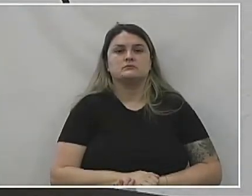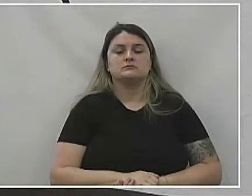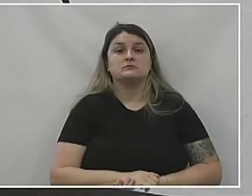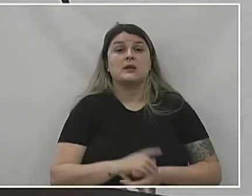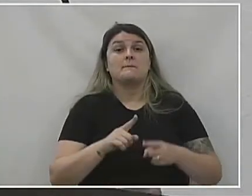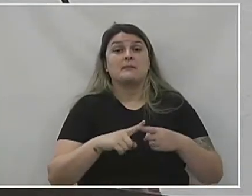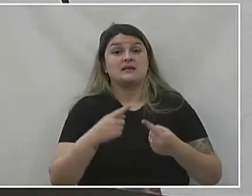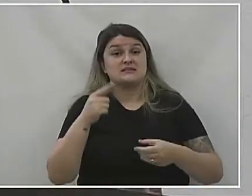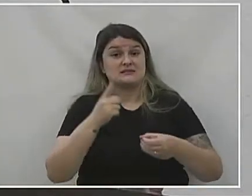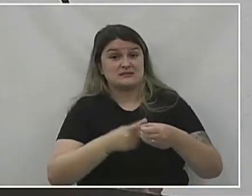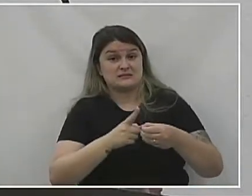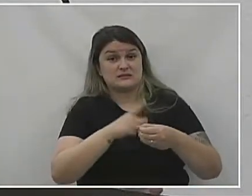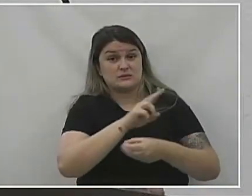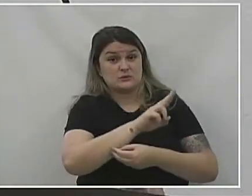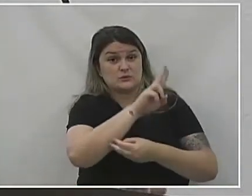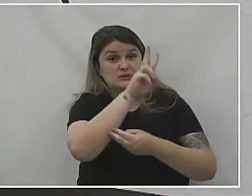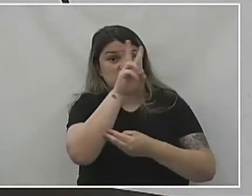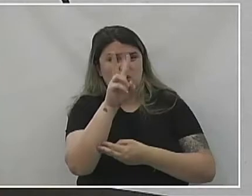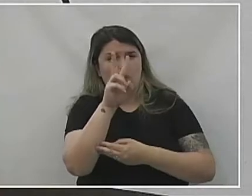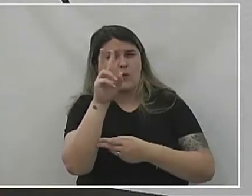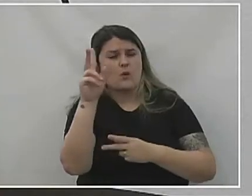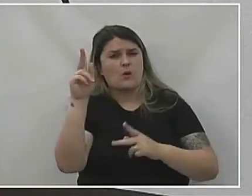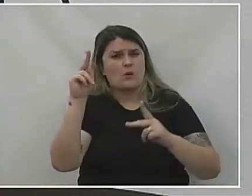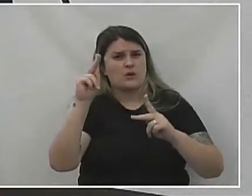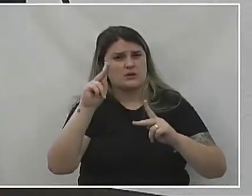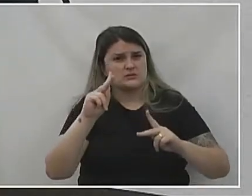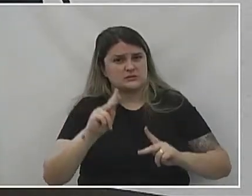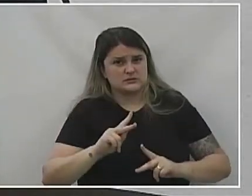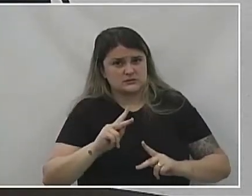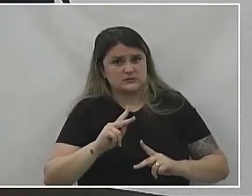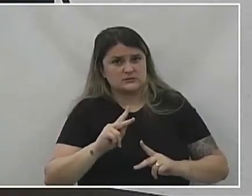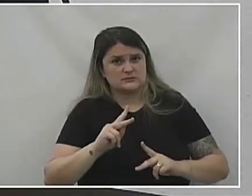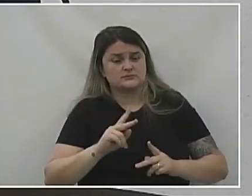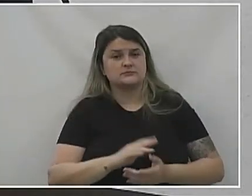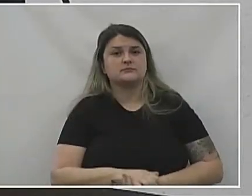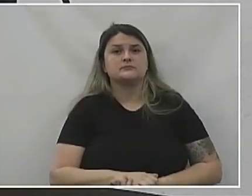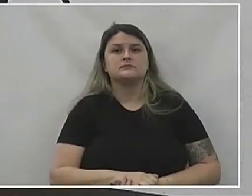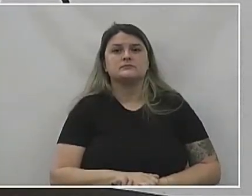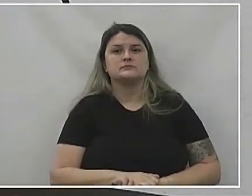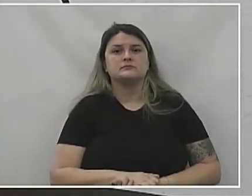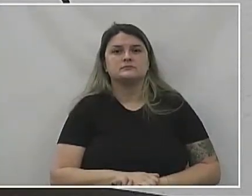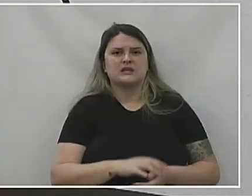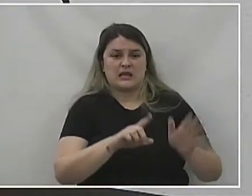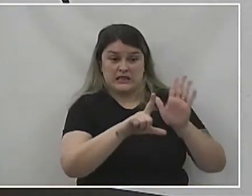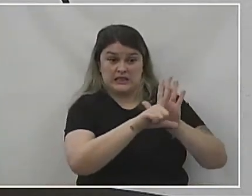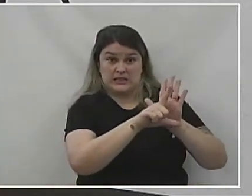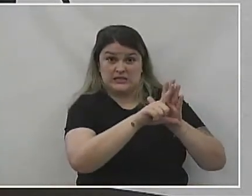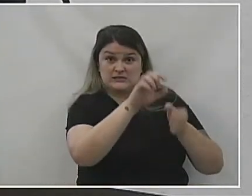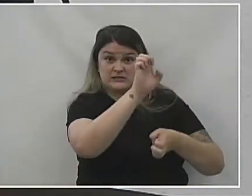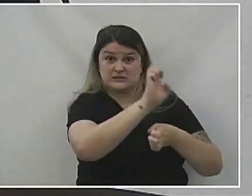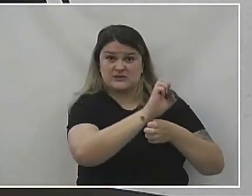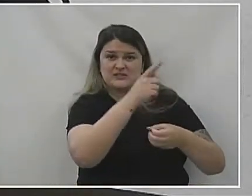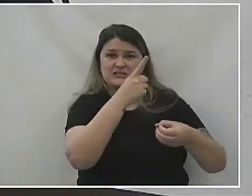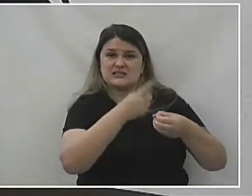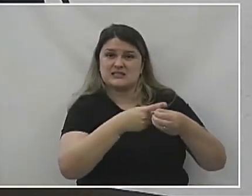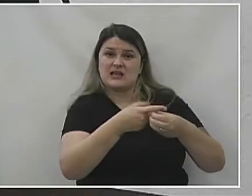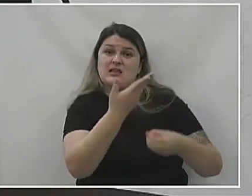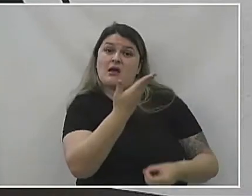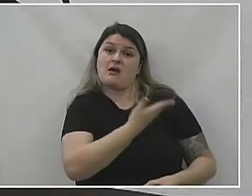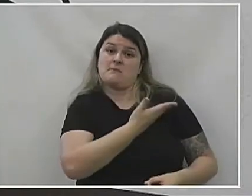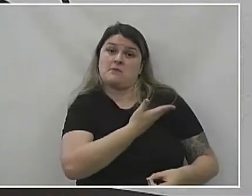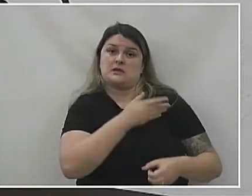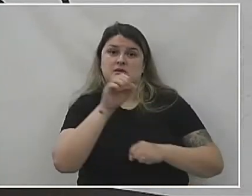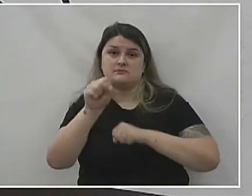é mais União da Vitória ela foi reconhecida tá e por lei estadual uma cidade é meio da